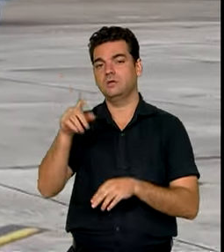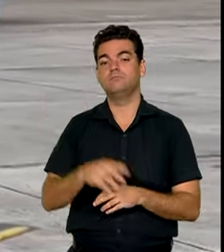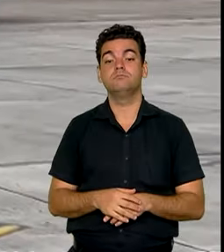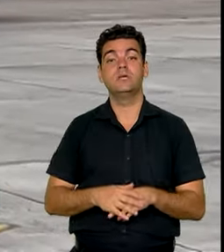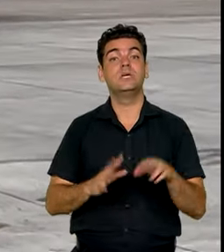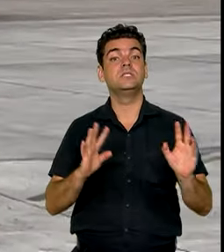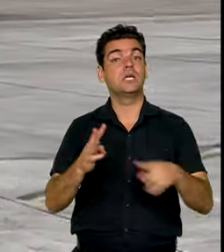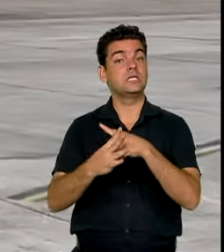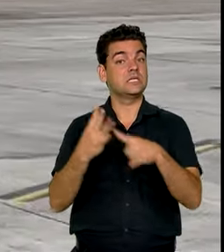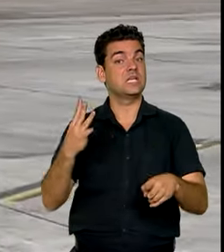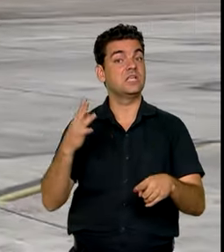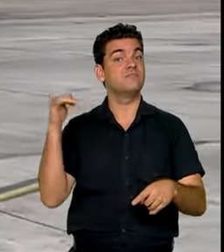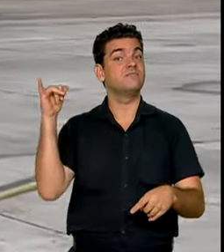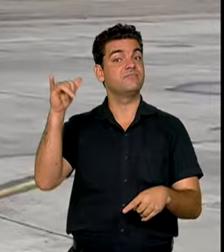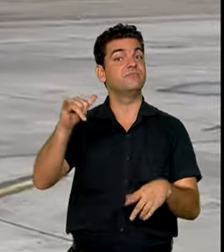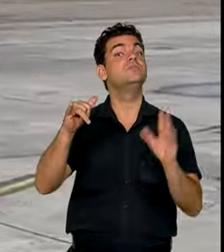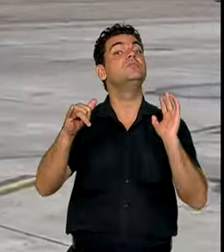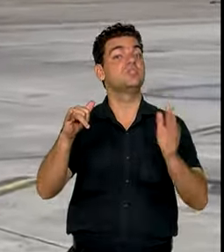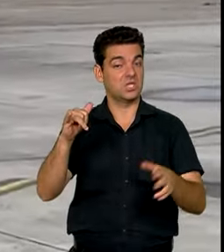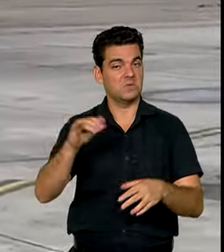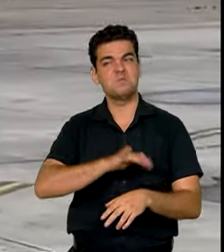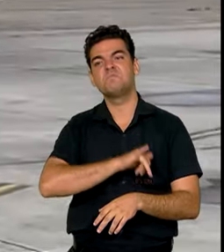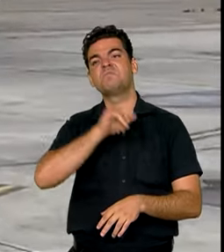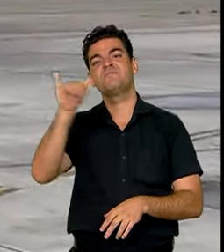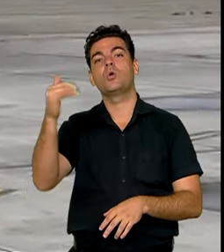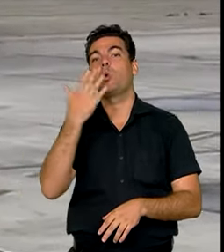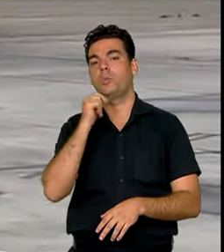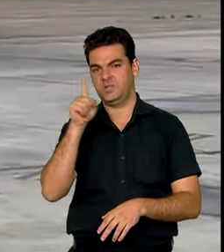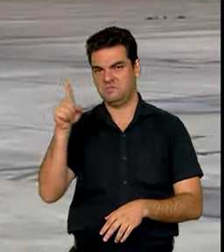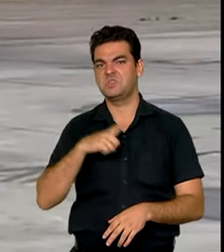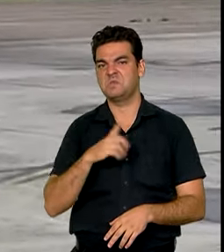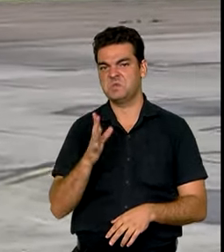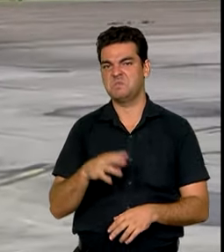é o terceiro avião da operação que saiu do país levando ajuda humanitária.